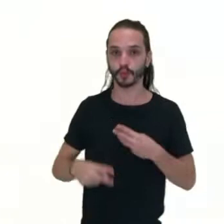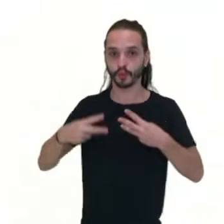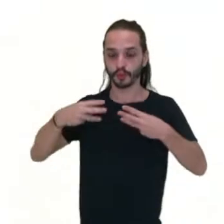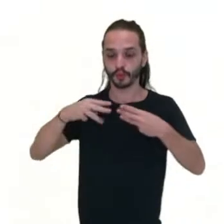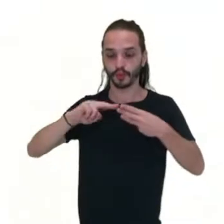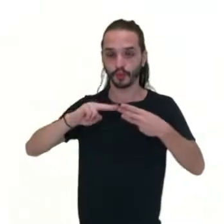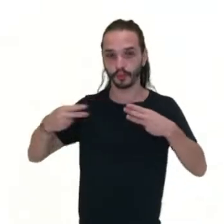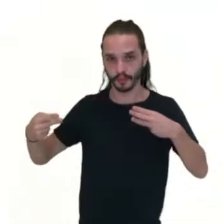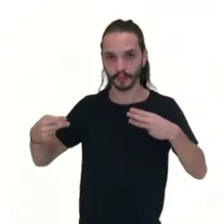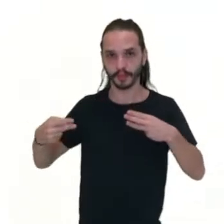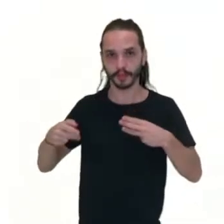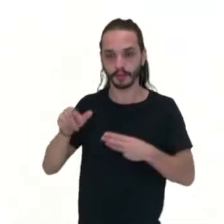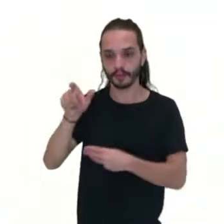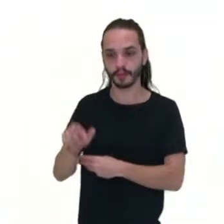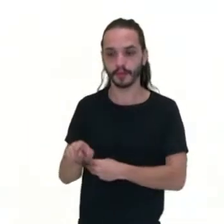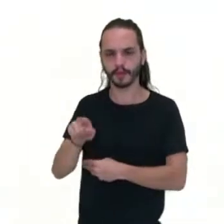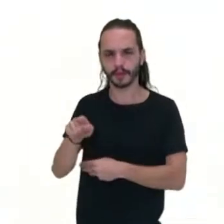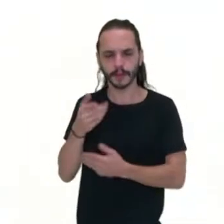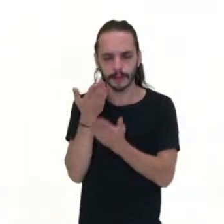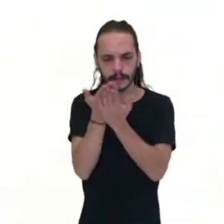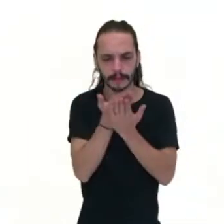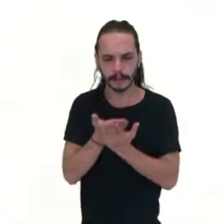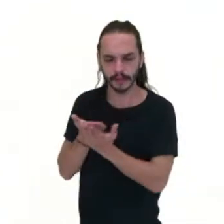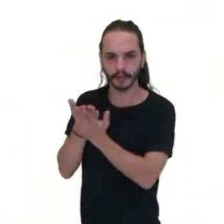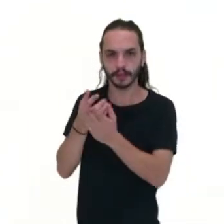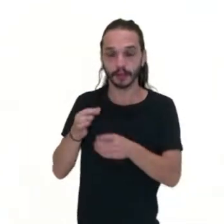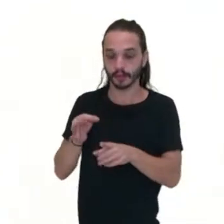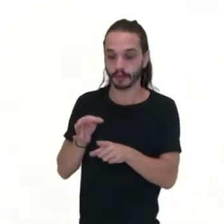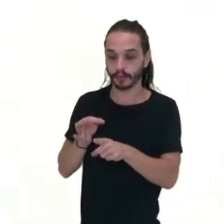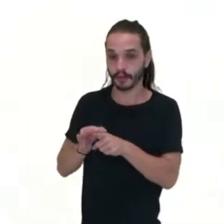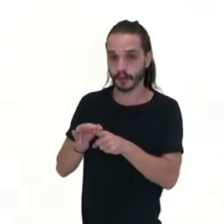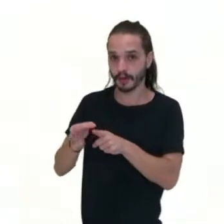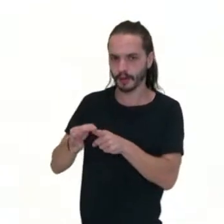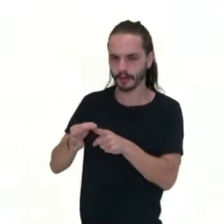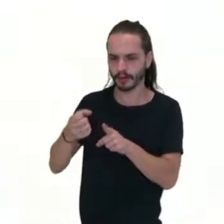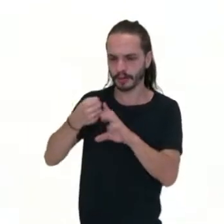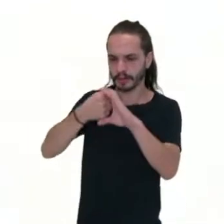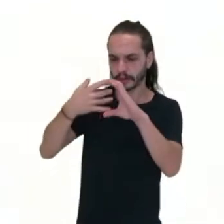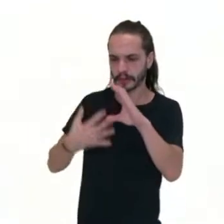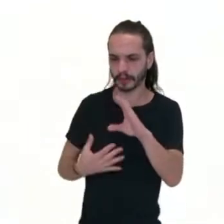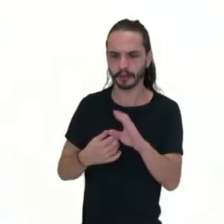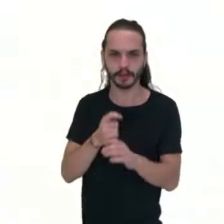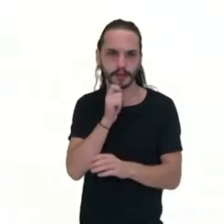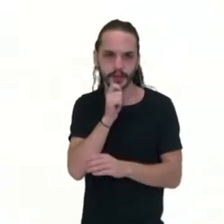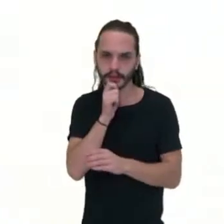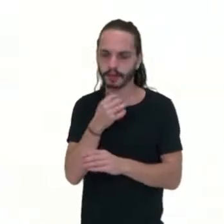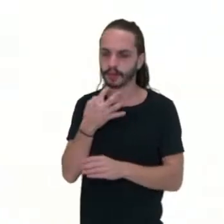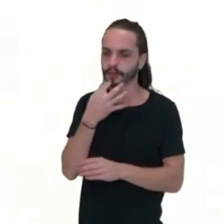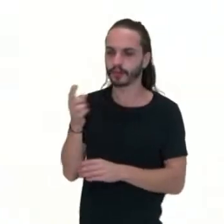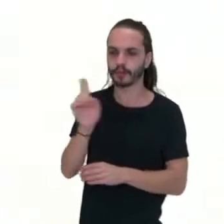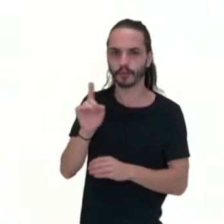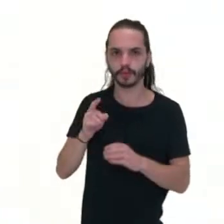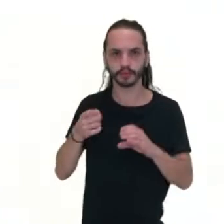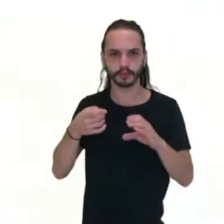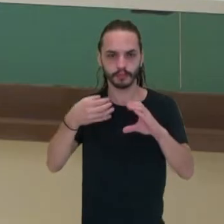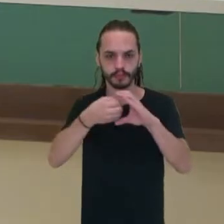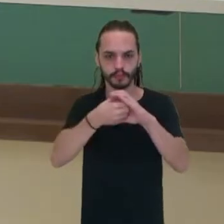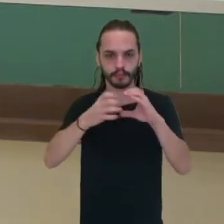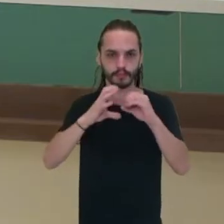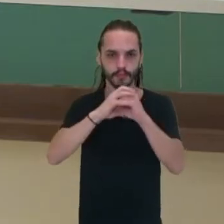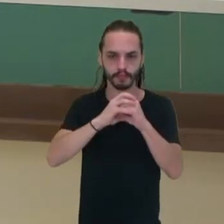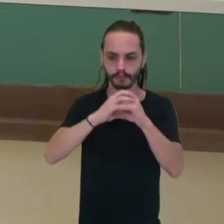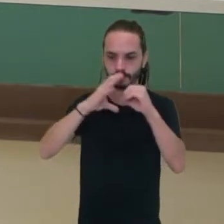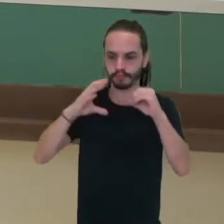transmissão das características em ervilhas, ainda não conhecia os processos de divisão celular, nem a mitose, nem a meiose. Ou seja,